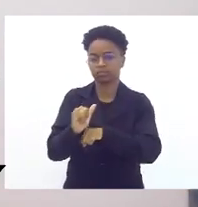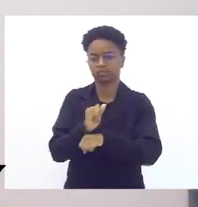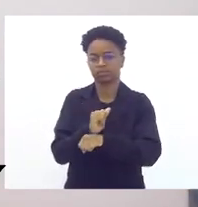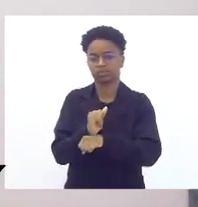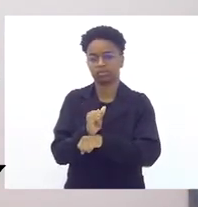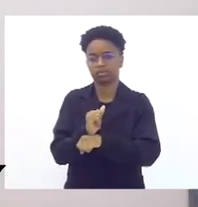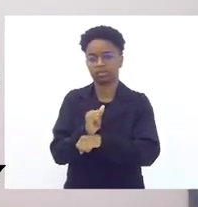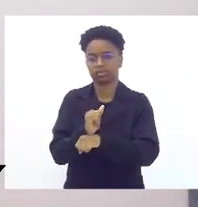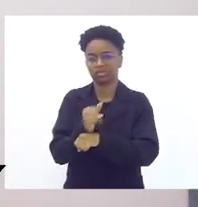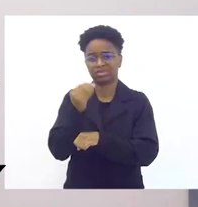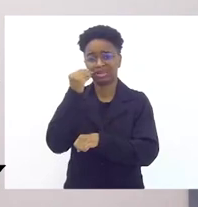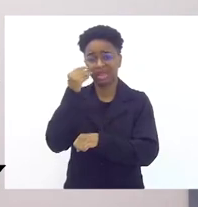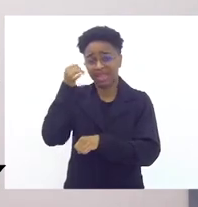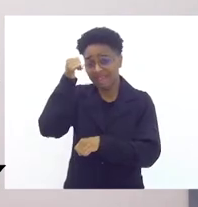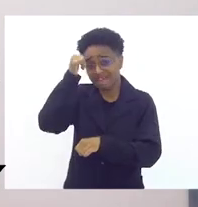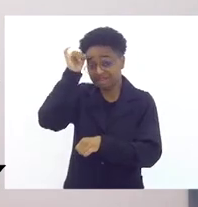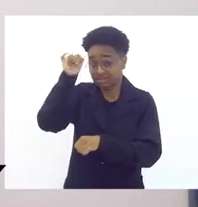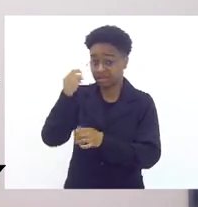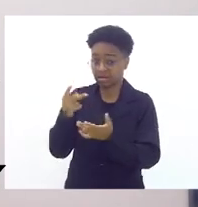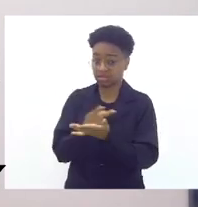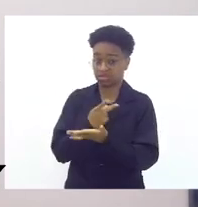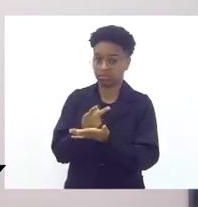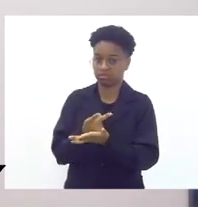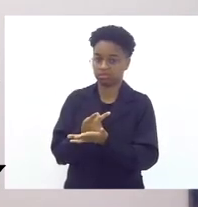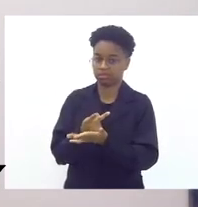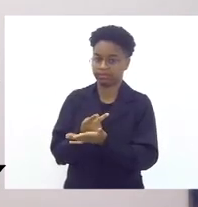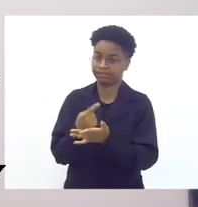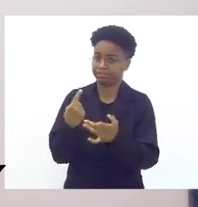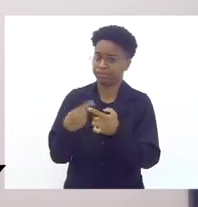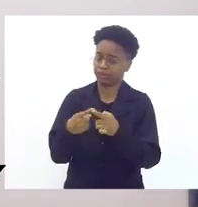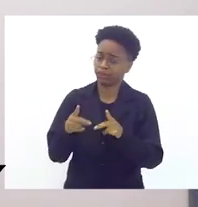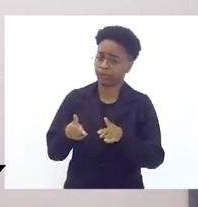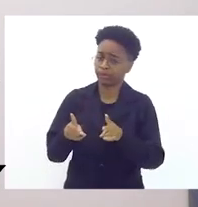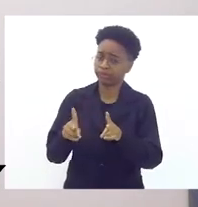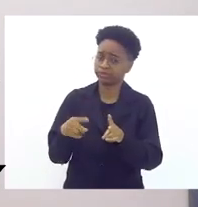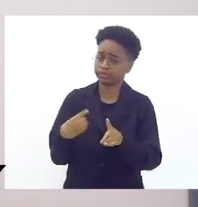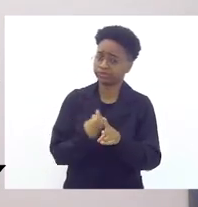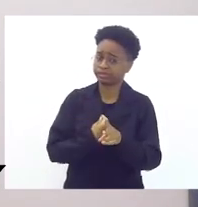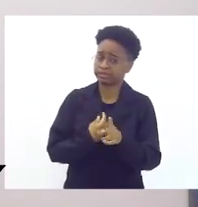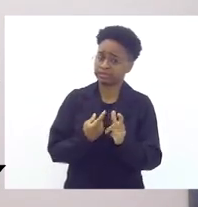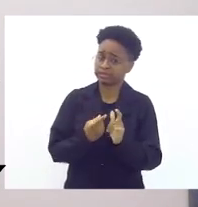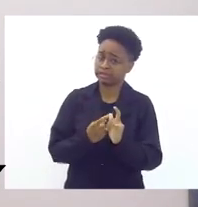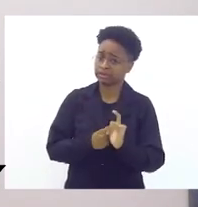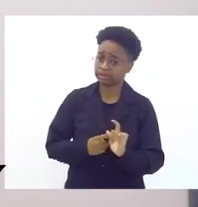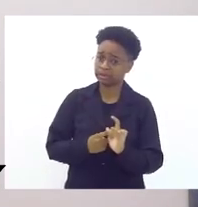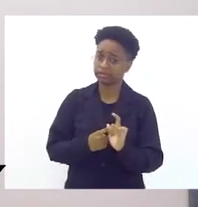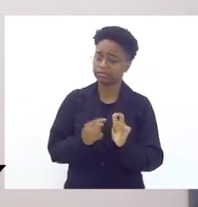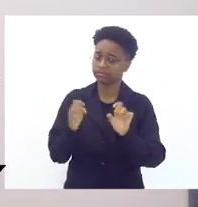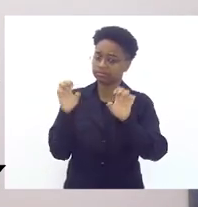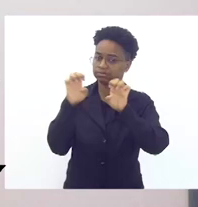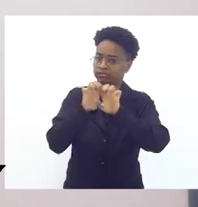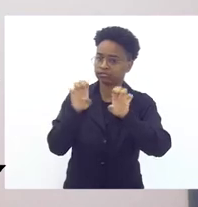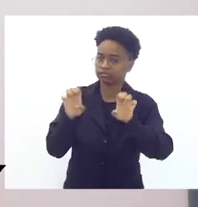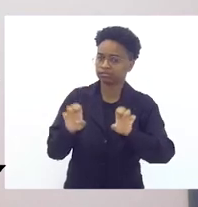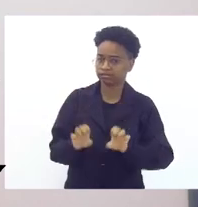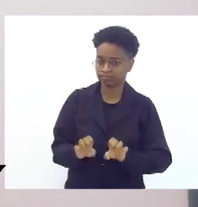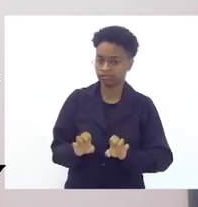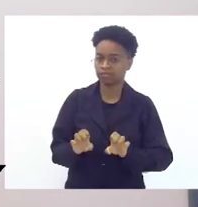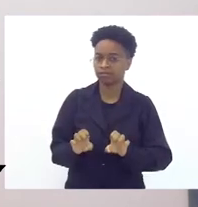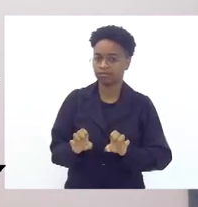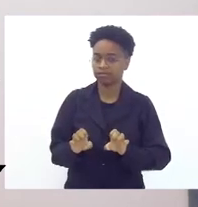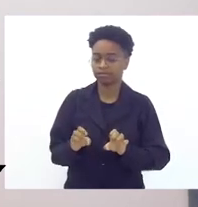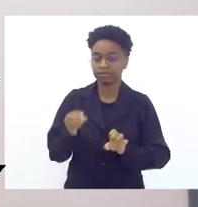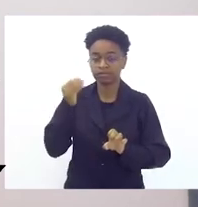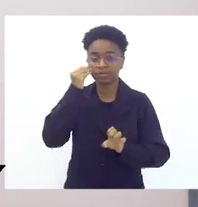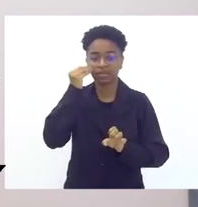cometer menos erros né No final das contas porque a gente ainda vai depender de uma estrutura que Garanta